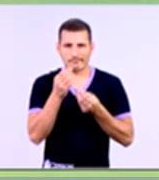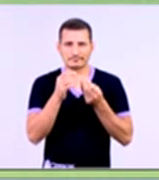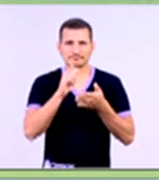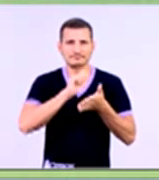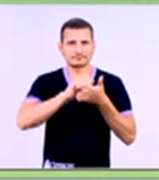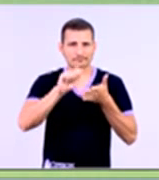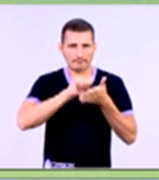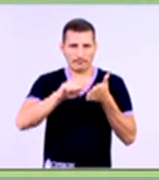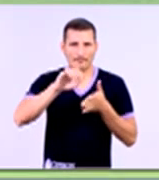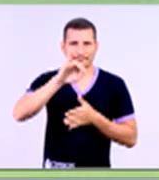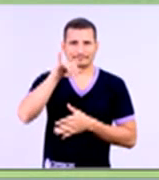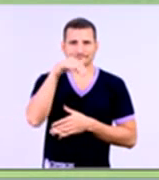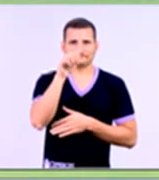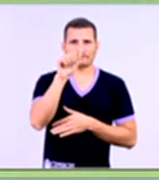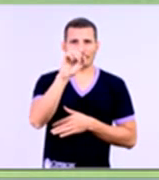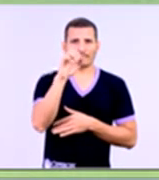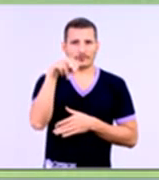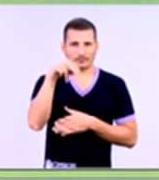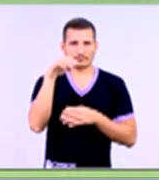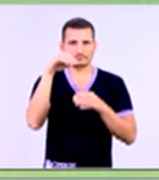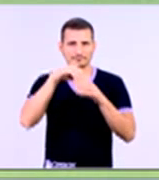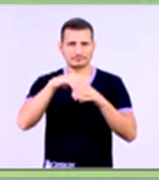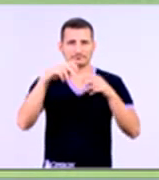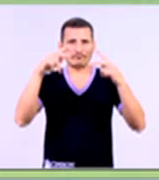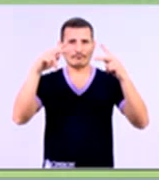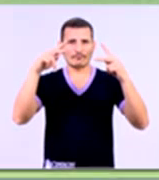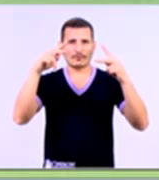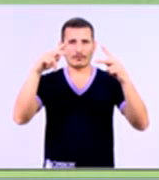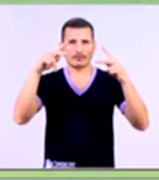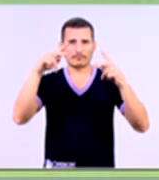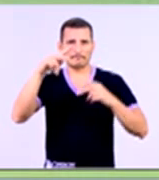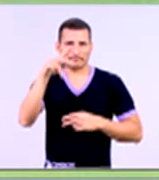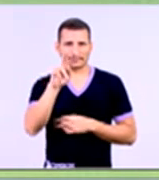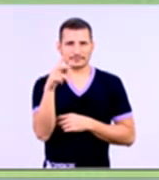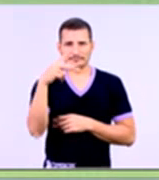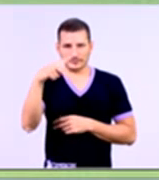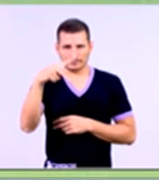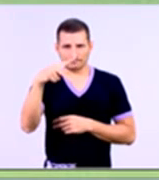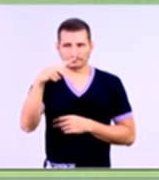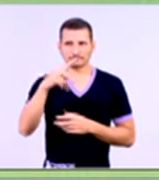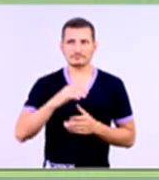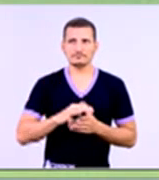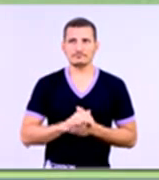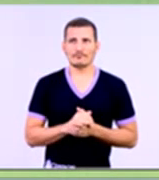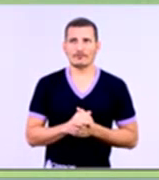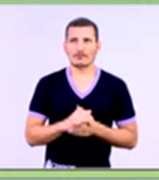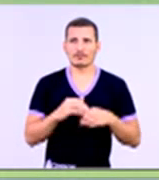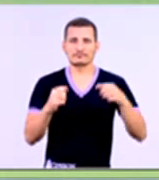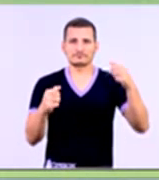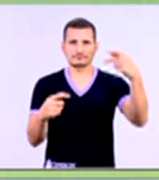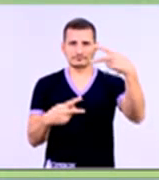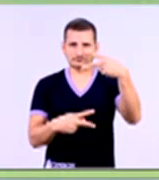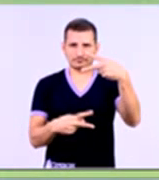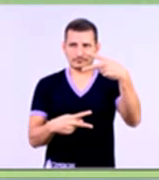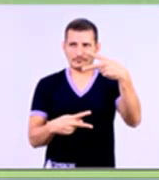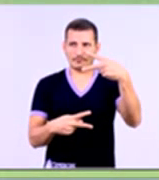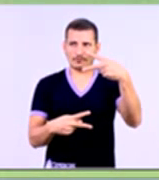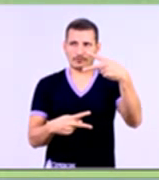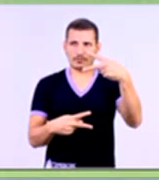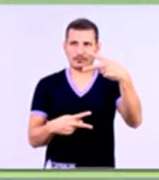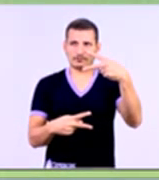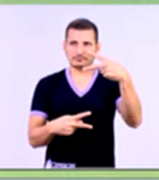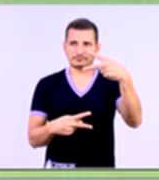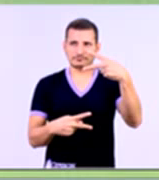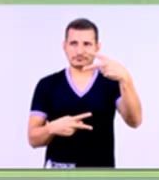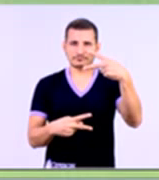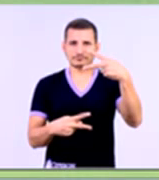um JSON dentro de uma página PHP. Aqui está o escopo PHP. Vocês vão escrever na atividade